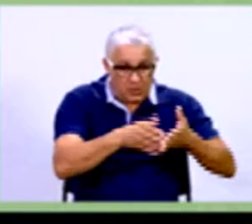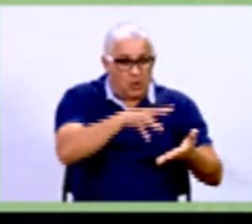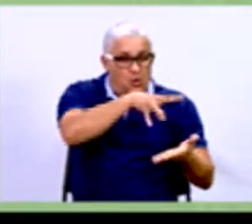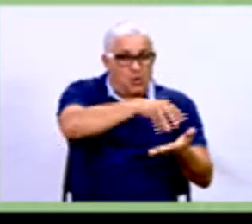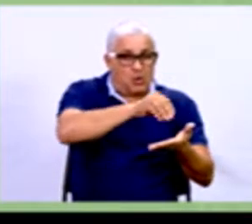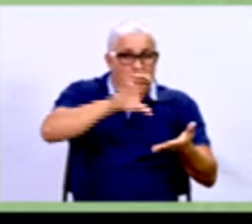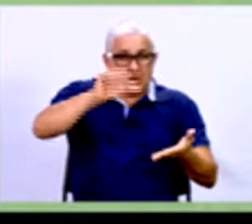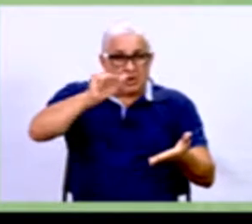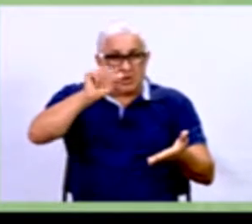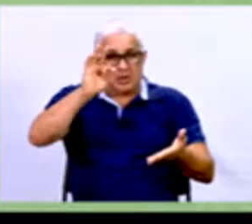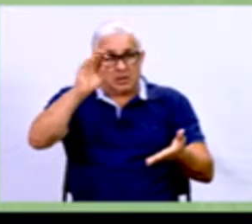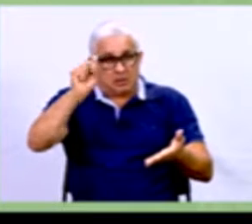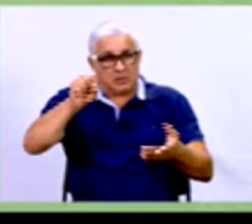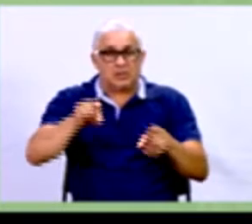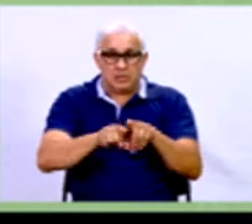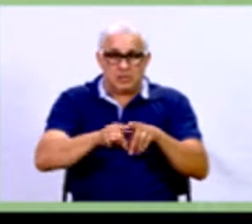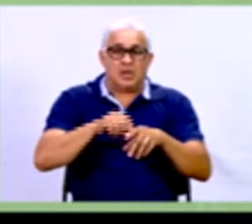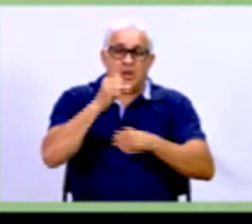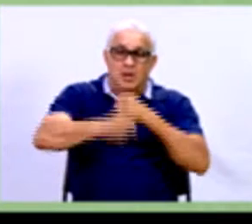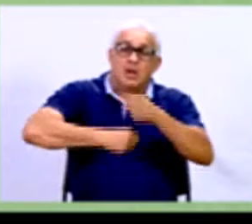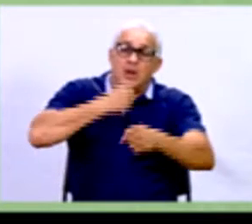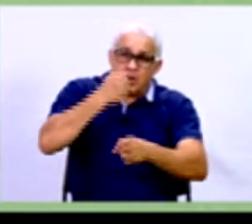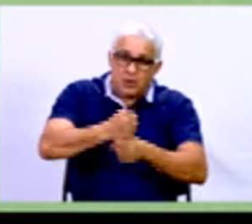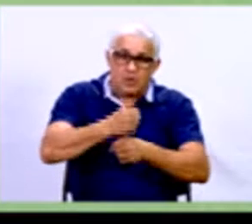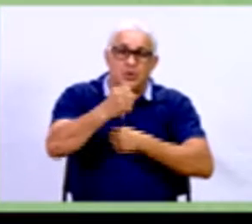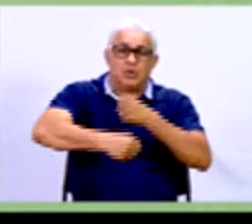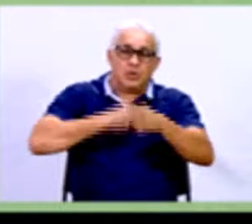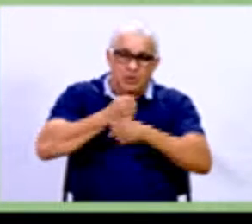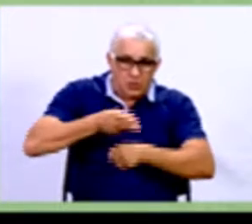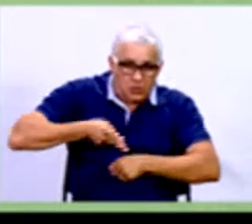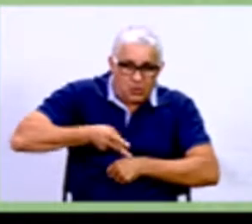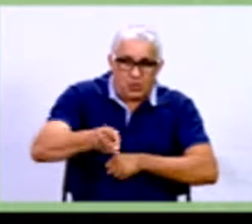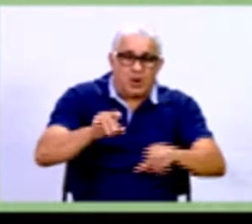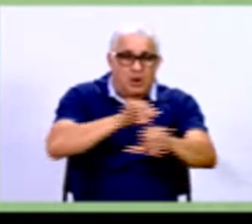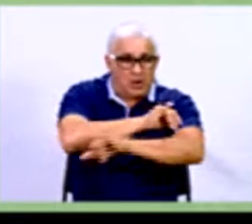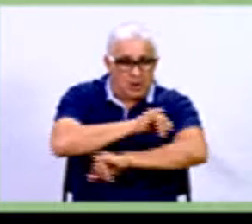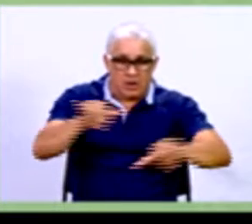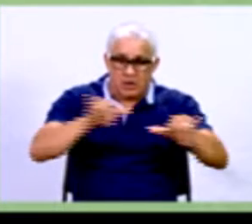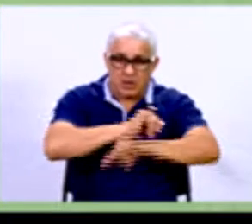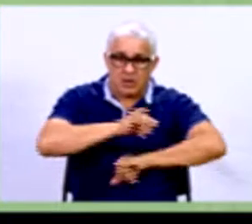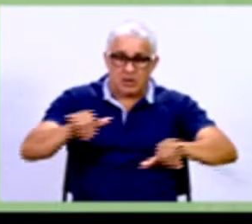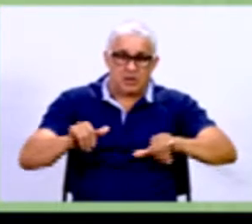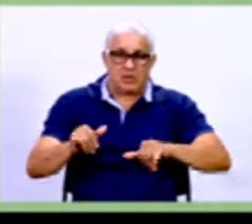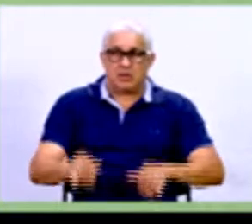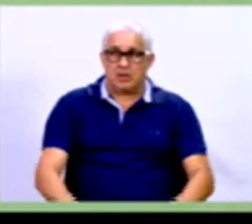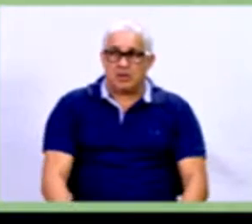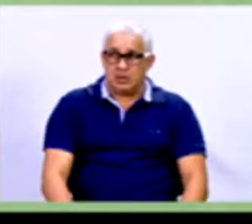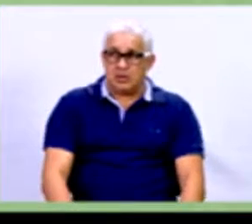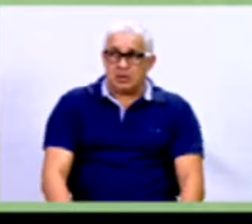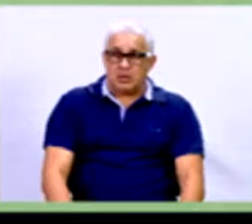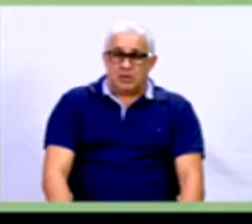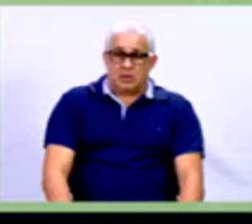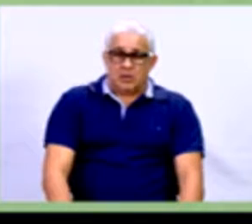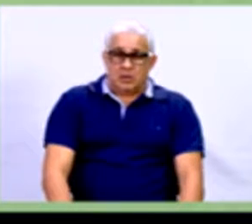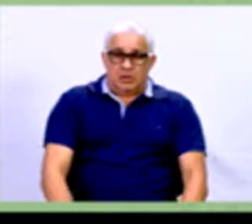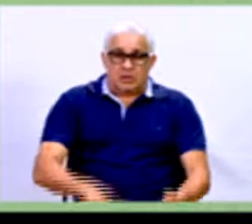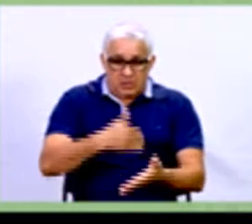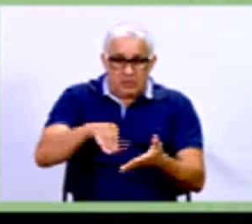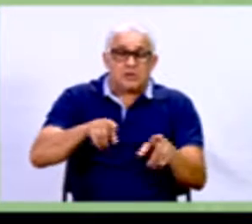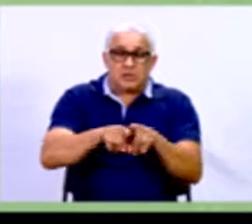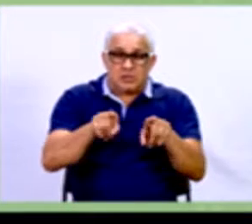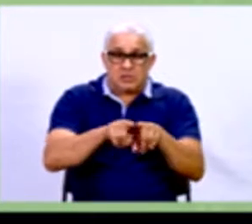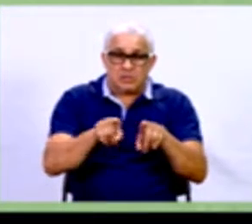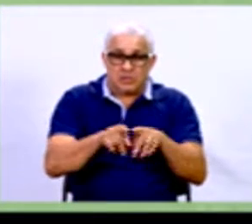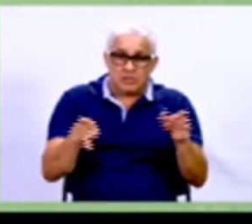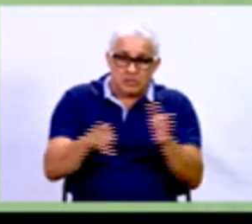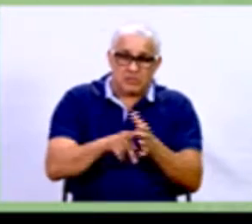Ainda, promover anualmente, em conjunto com o SESMIT, onde houver. O que é a SESMIT? Secretaria que trata dessa